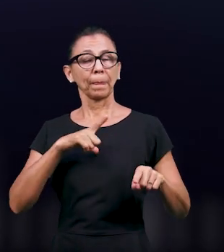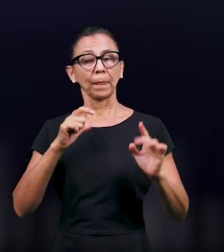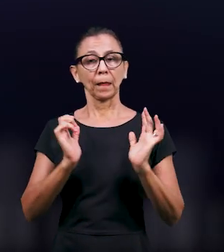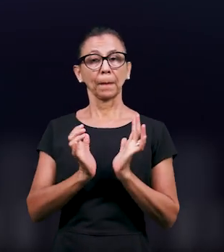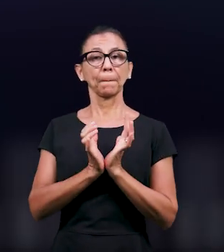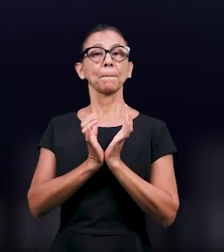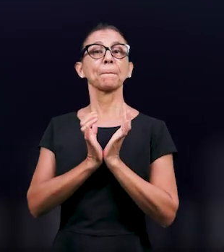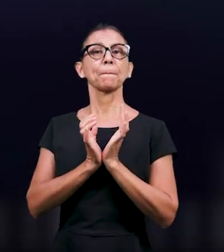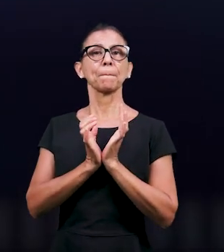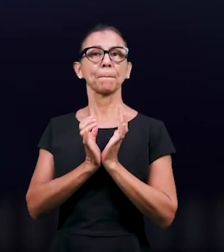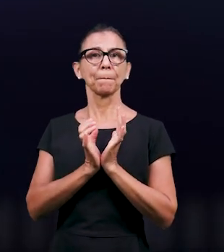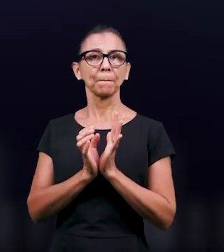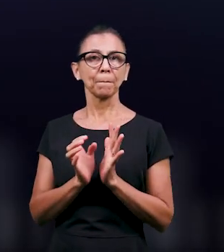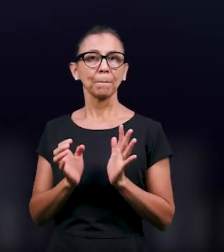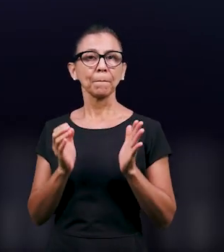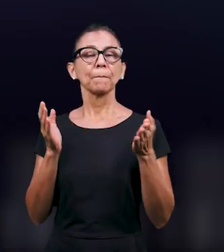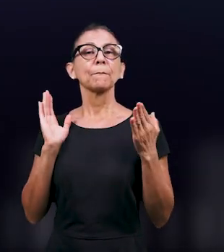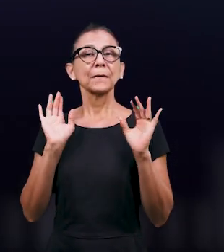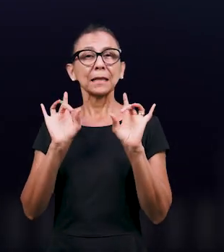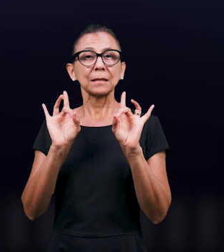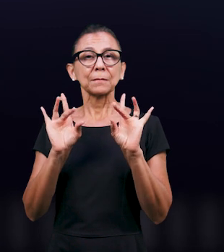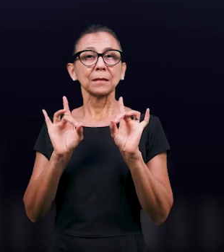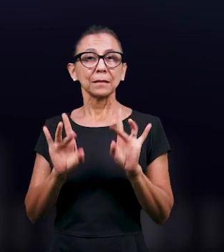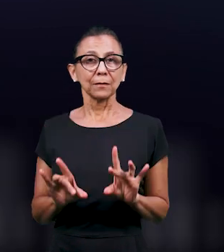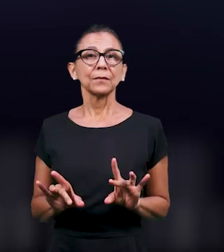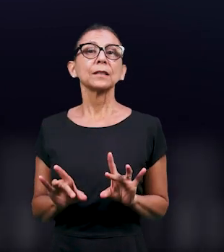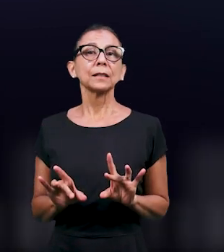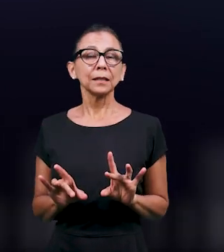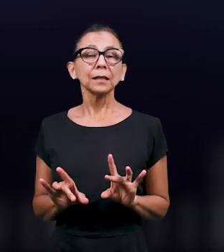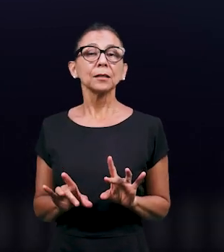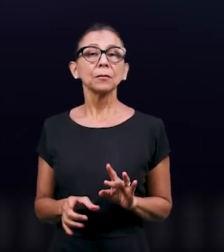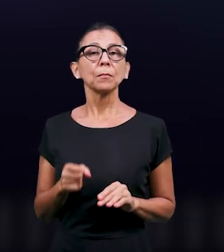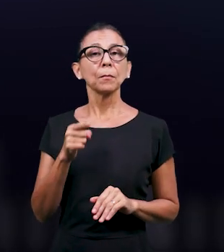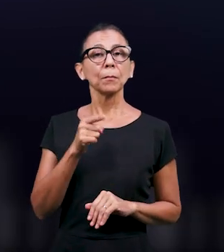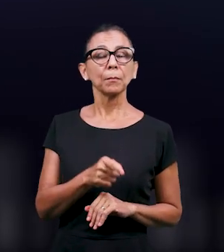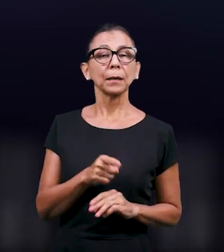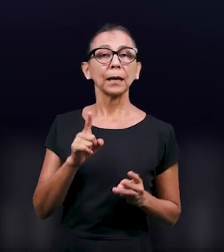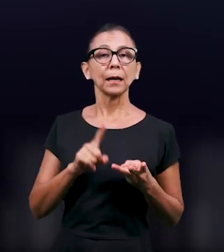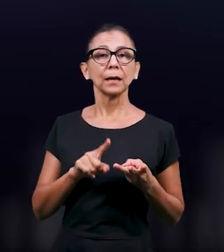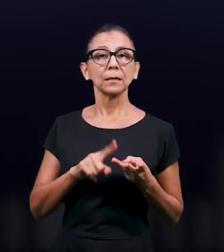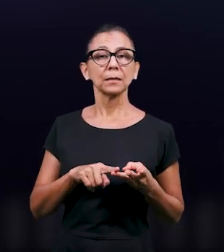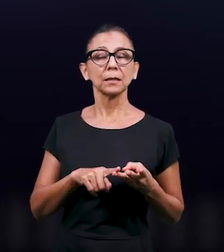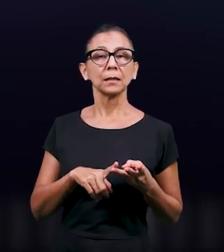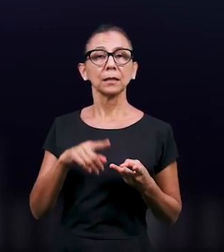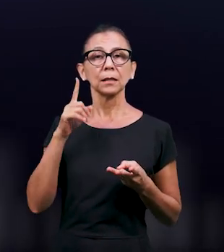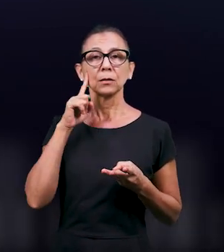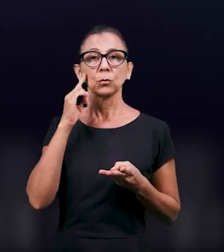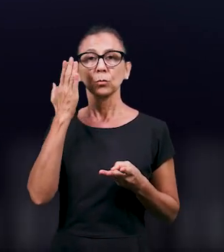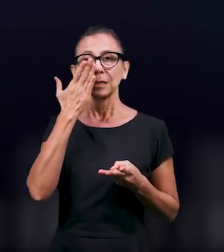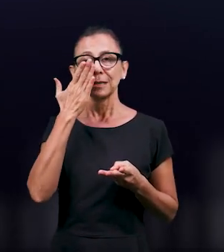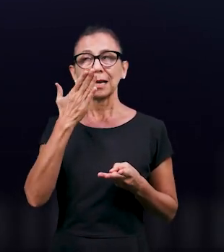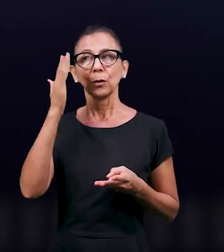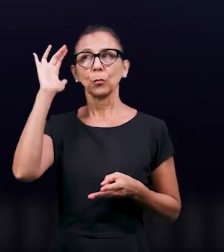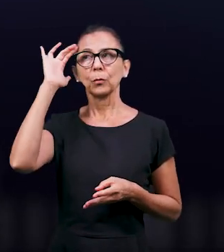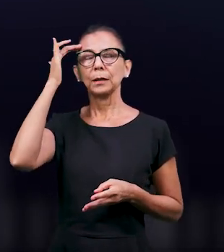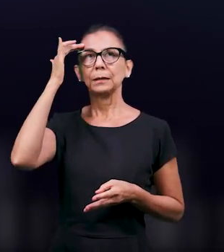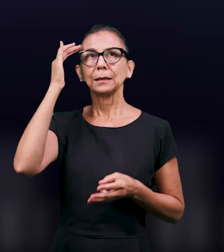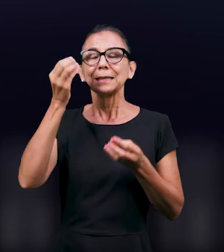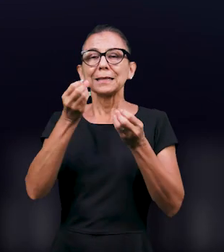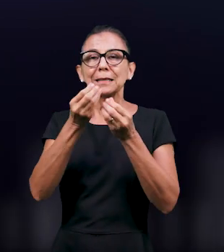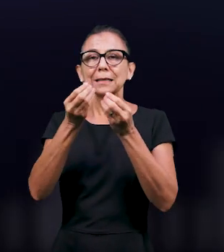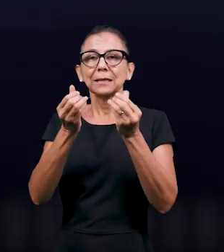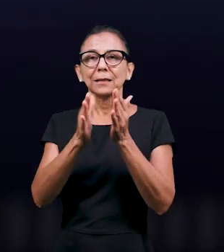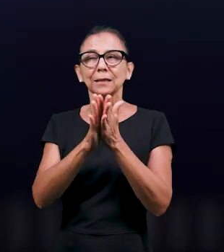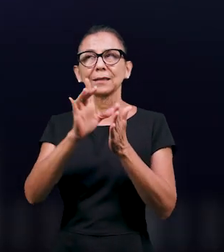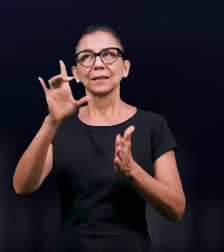nós temos uma equipe que produzem esses materiais táteis para que ele possa ter acesso ali e entender a essência